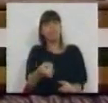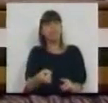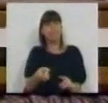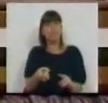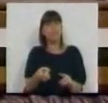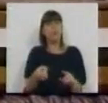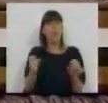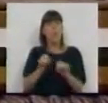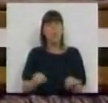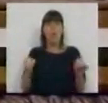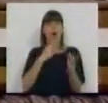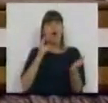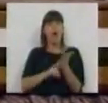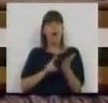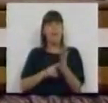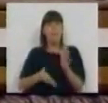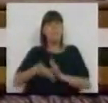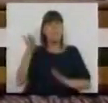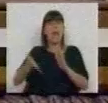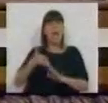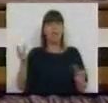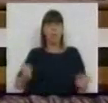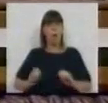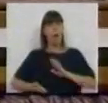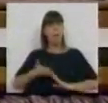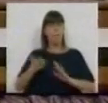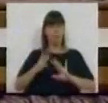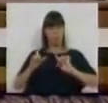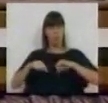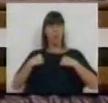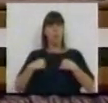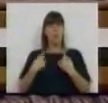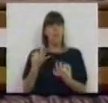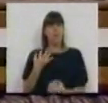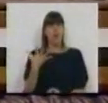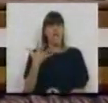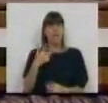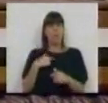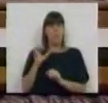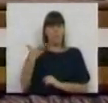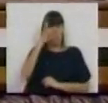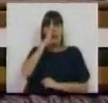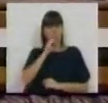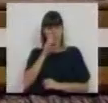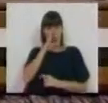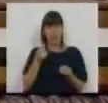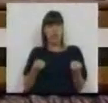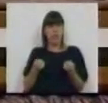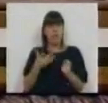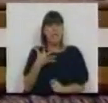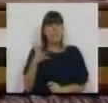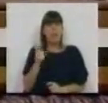República que não há razões para pressa. Se ele próprio esteve 5 meses como Primeiro-Ministro de um governo de